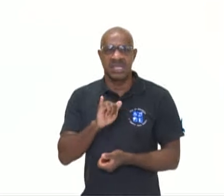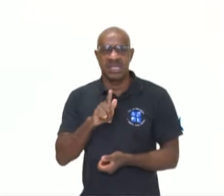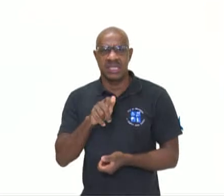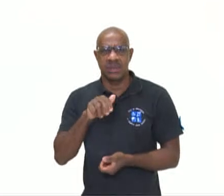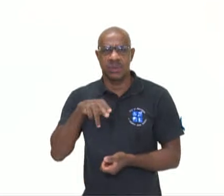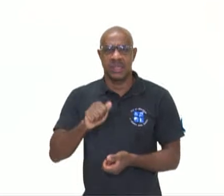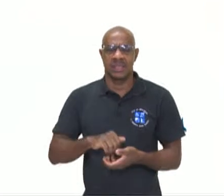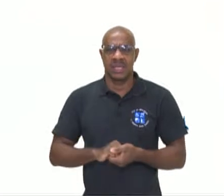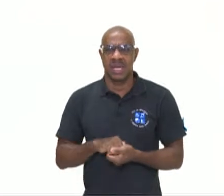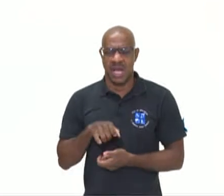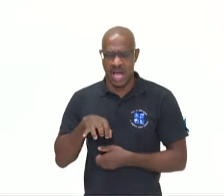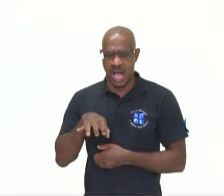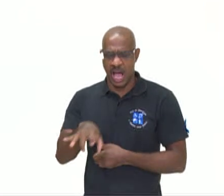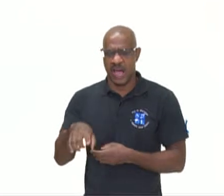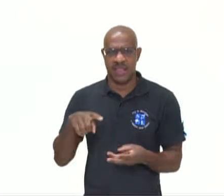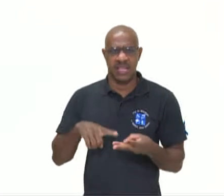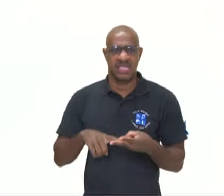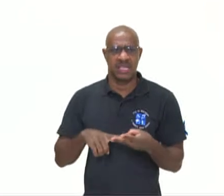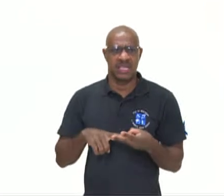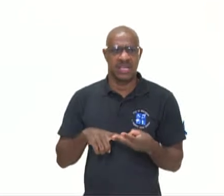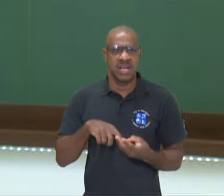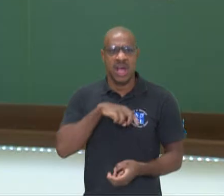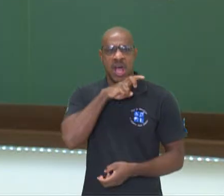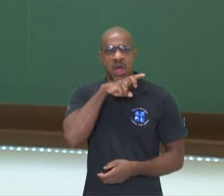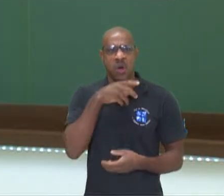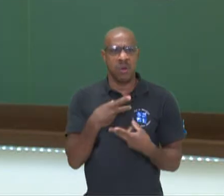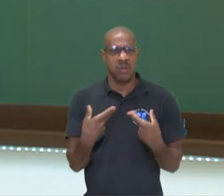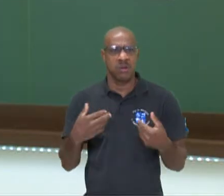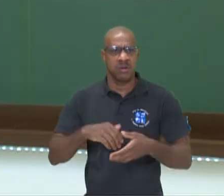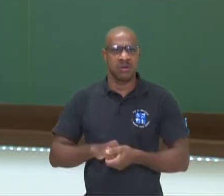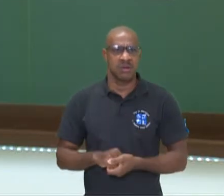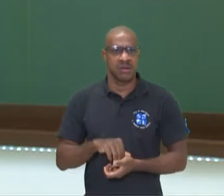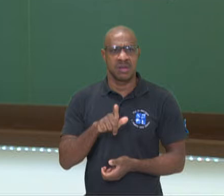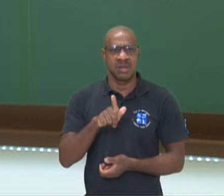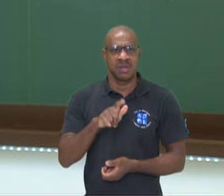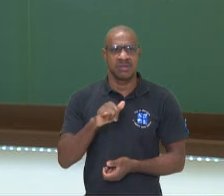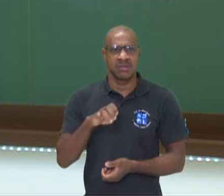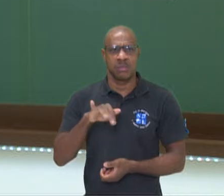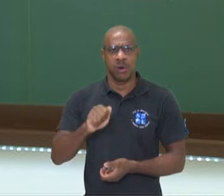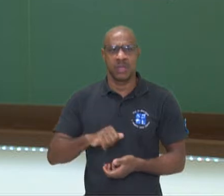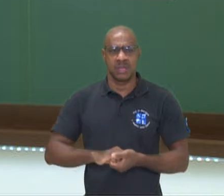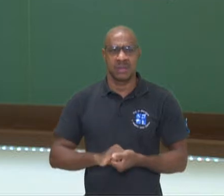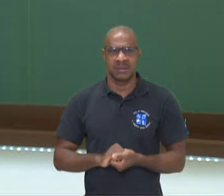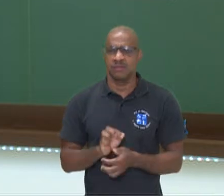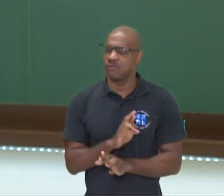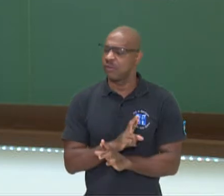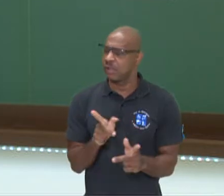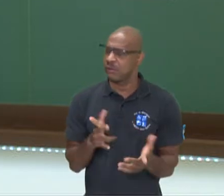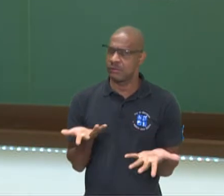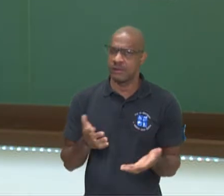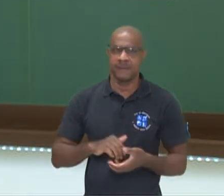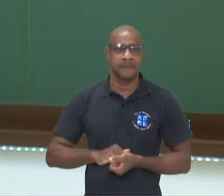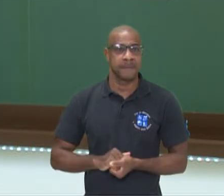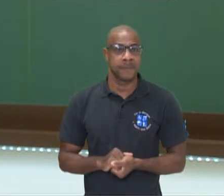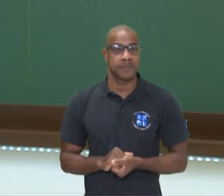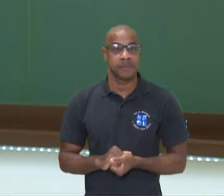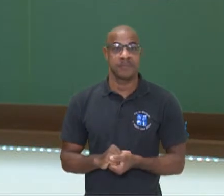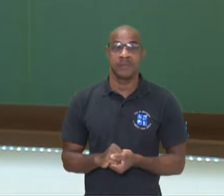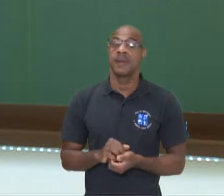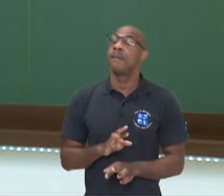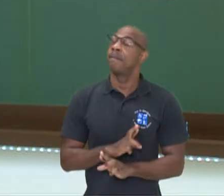Ou então uma aranha, uma tarântula. O que você me diz? É bem diferente, né, gente?